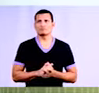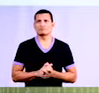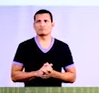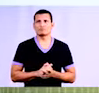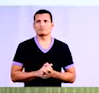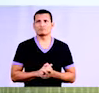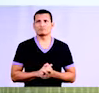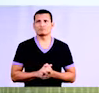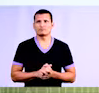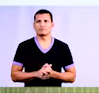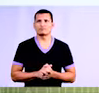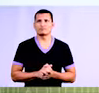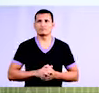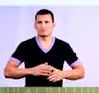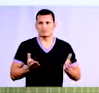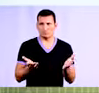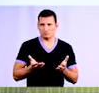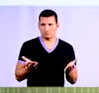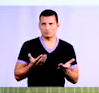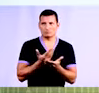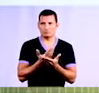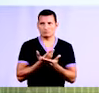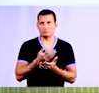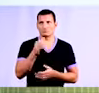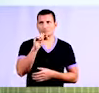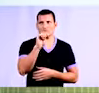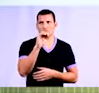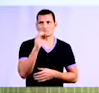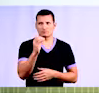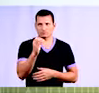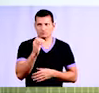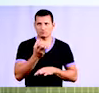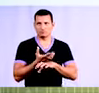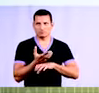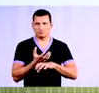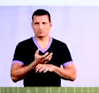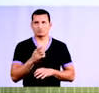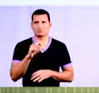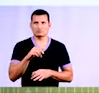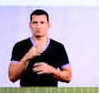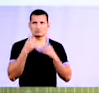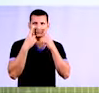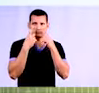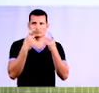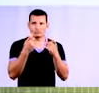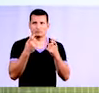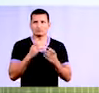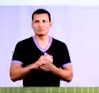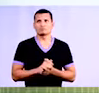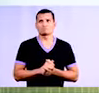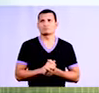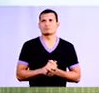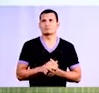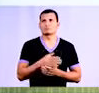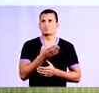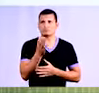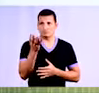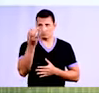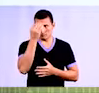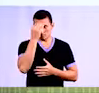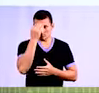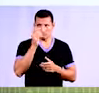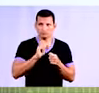parte de estudo da disciplina Sistemas Operacionais, é bem interessante que você assimile, faça